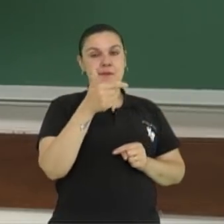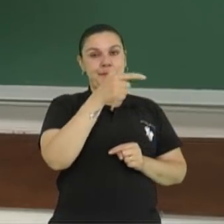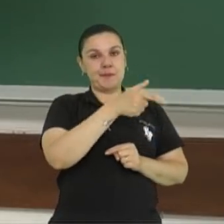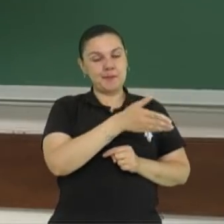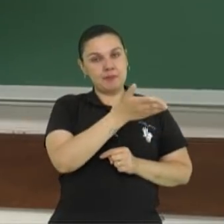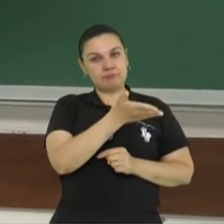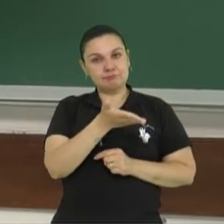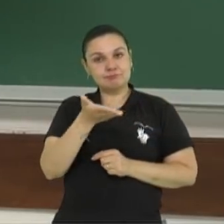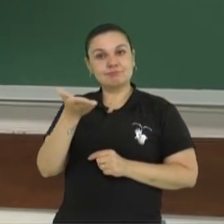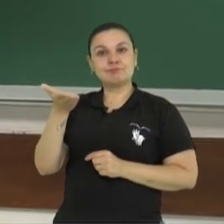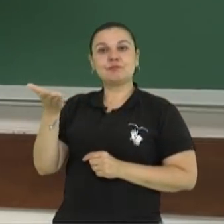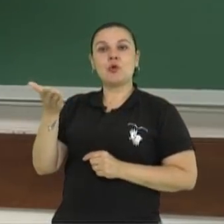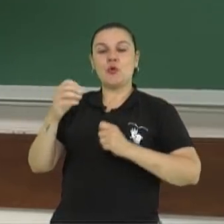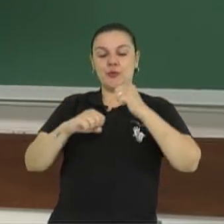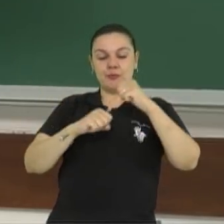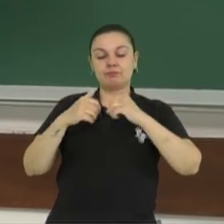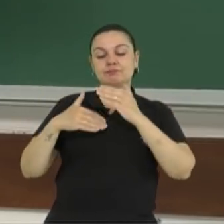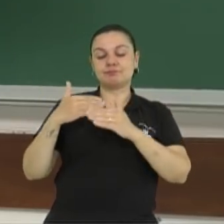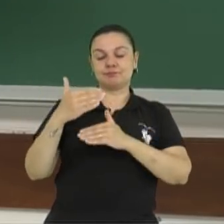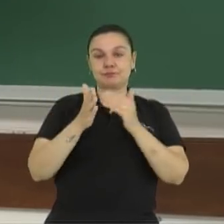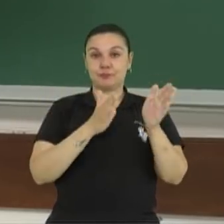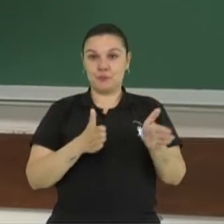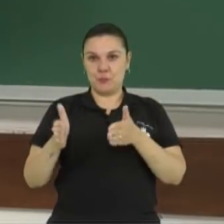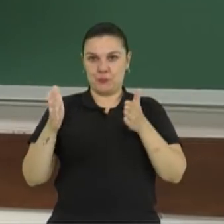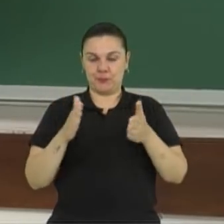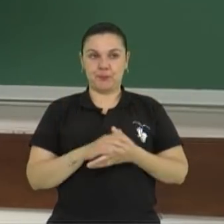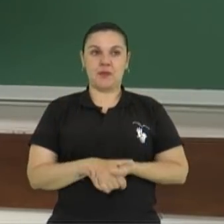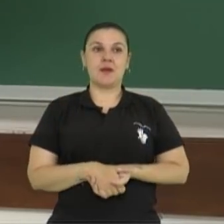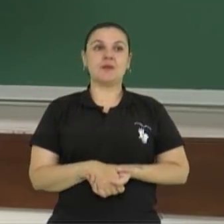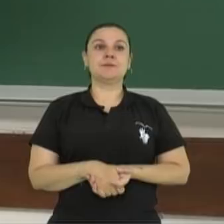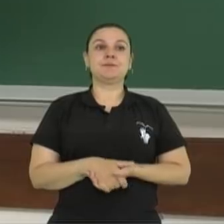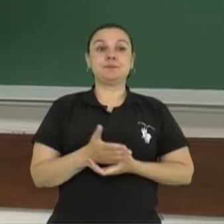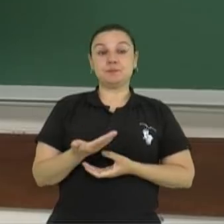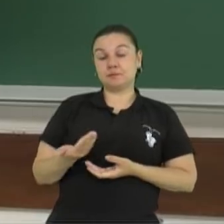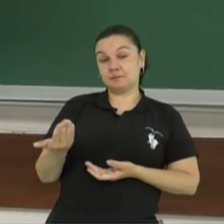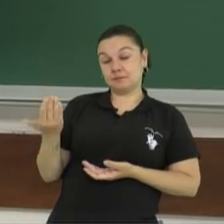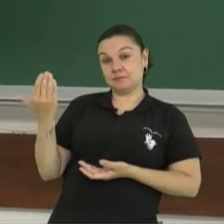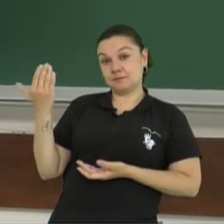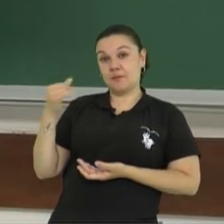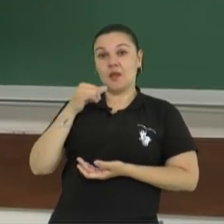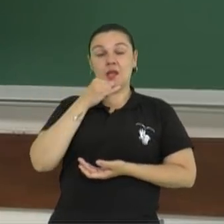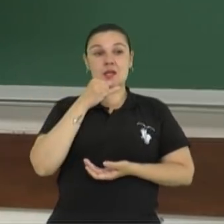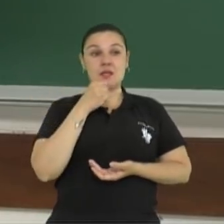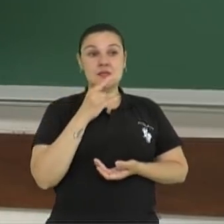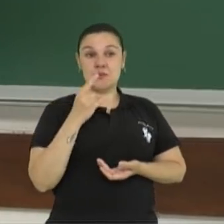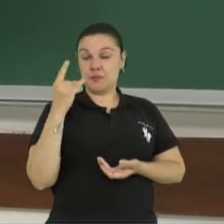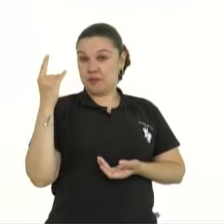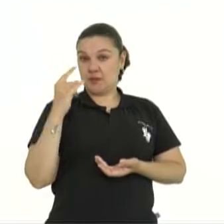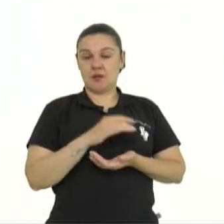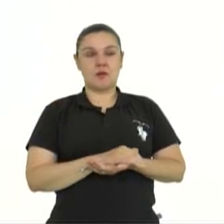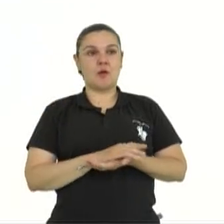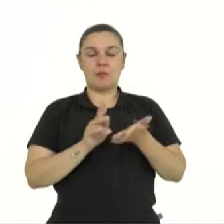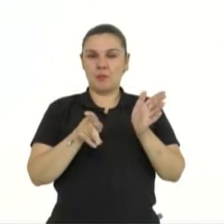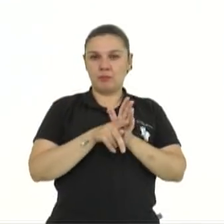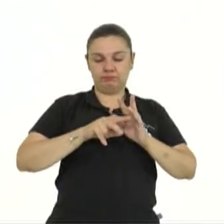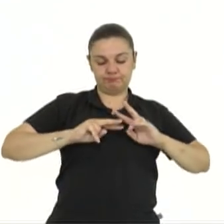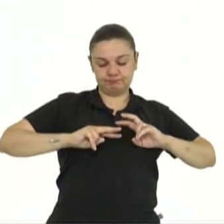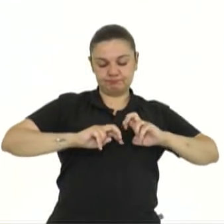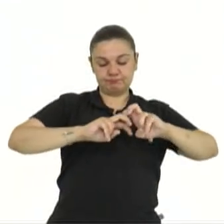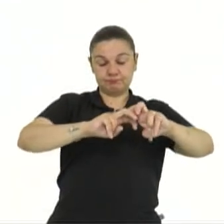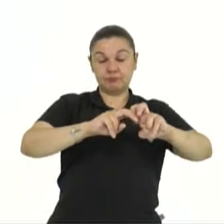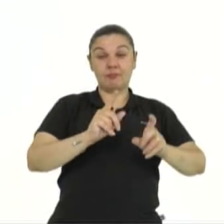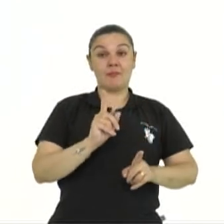possa passar por um processo de produção. Então, nós temos no exemplo aqui dessa indústria extrativa, né?